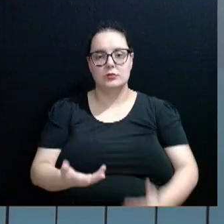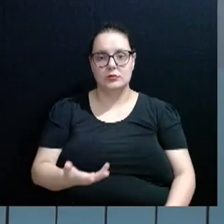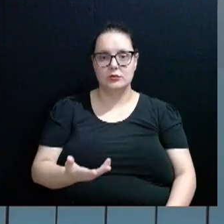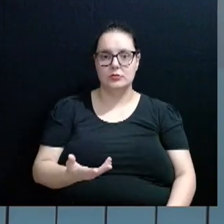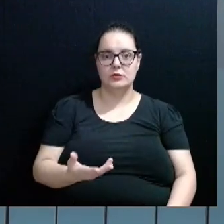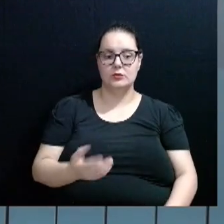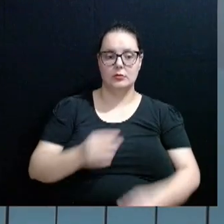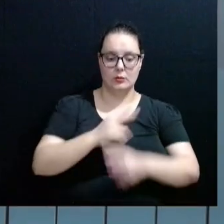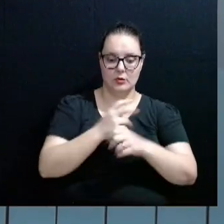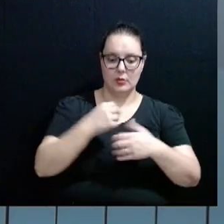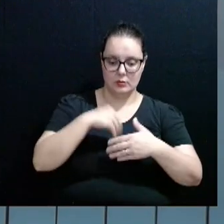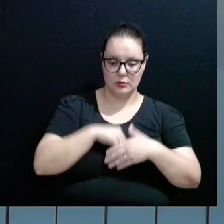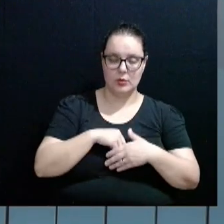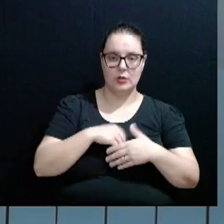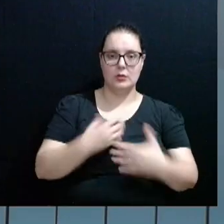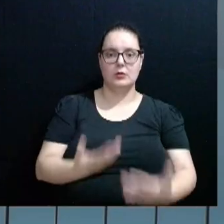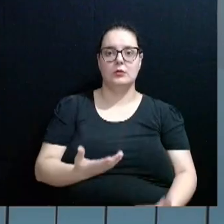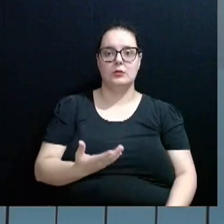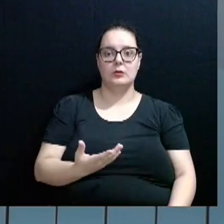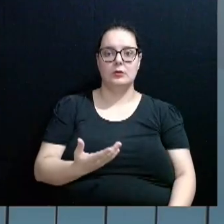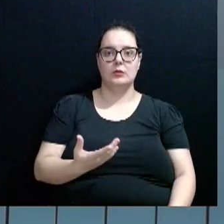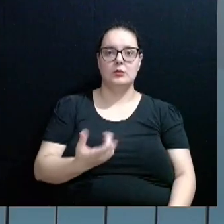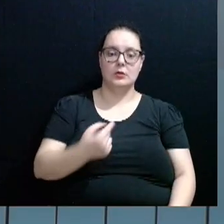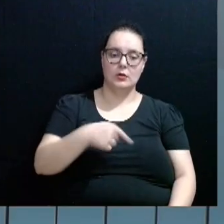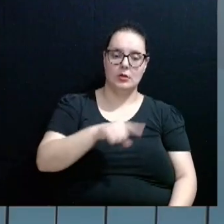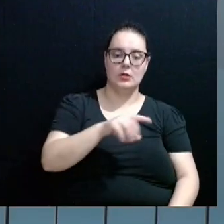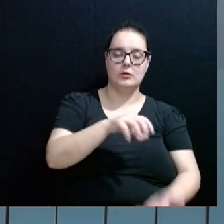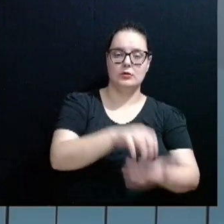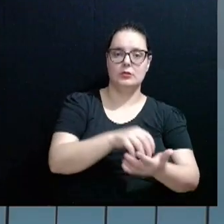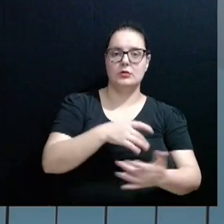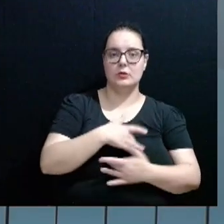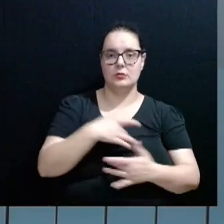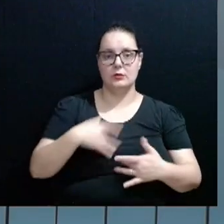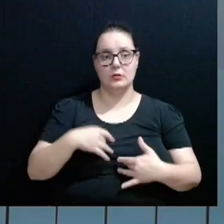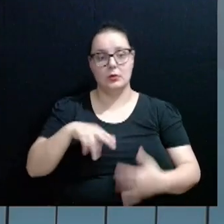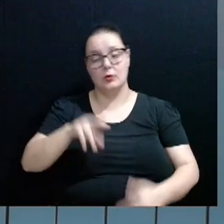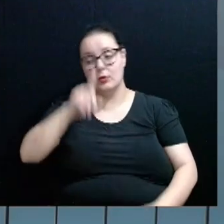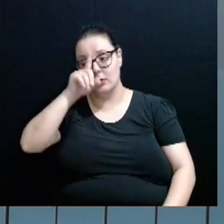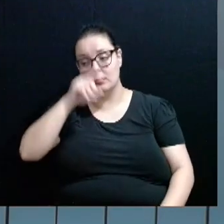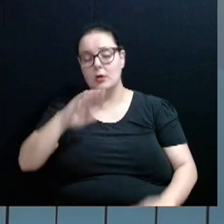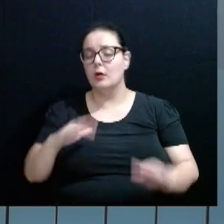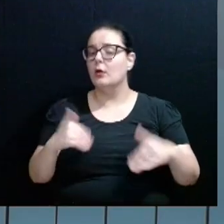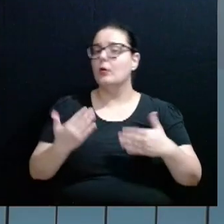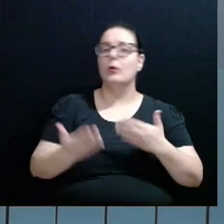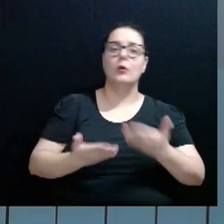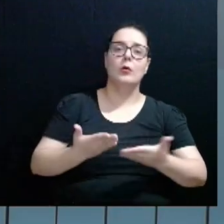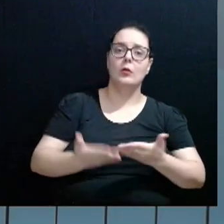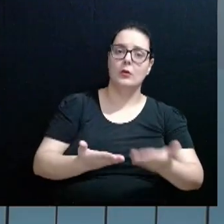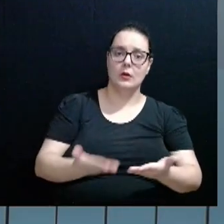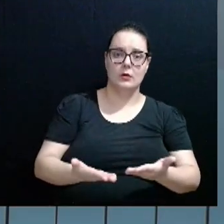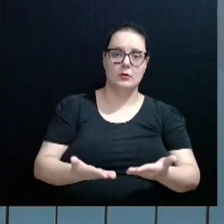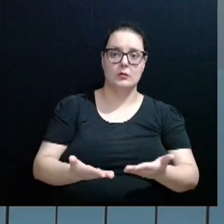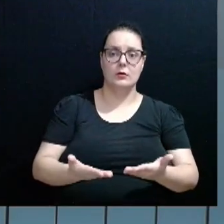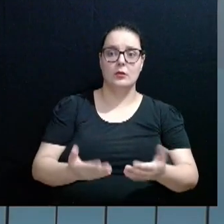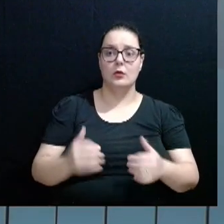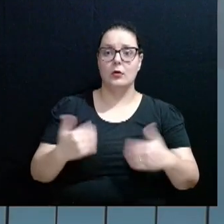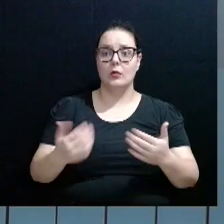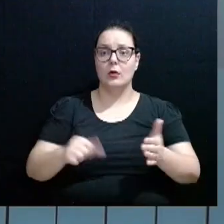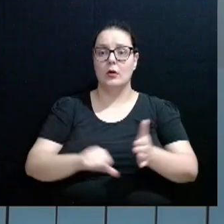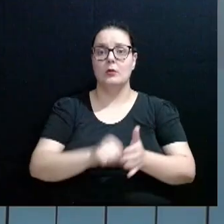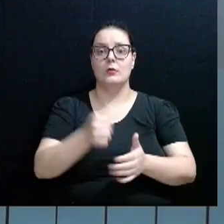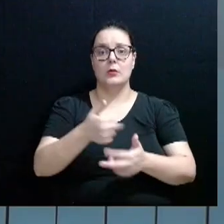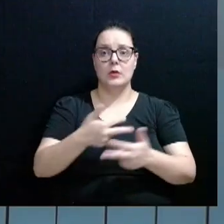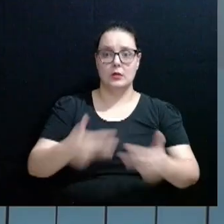intoxicação, indo até o centro de saúde, o hospital, qual que é o tratamento? Qual é a primeira coisa, então, que